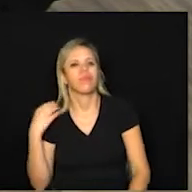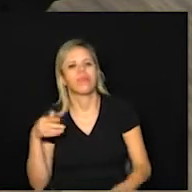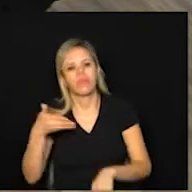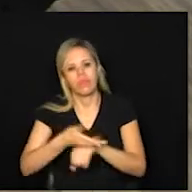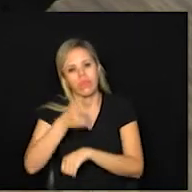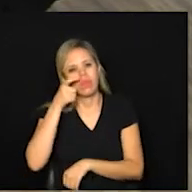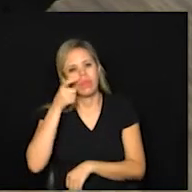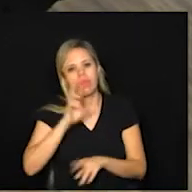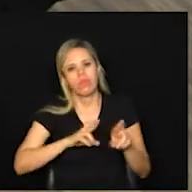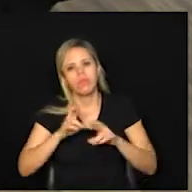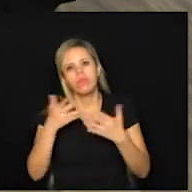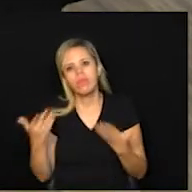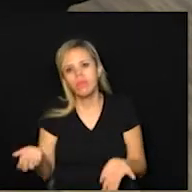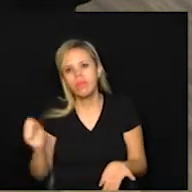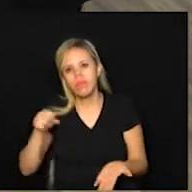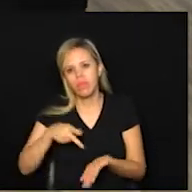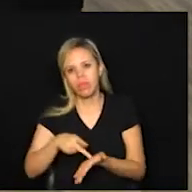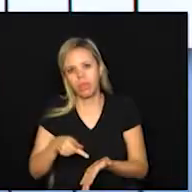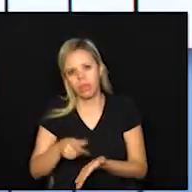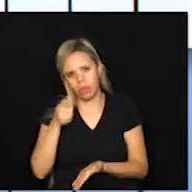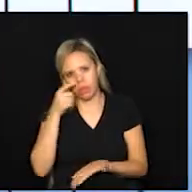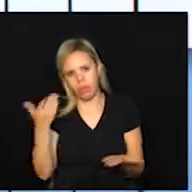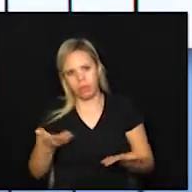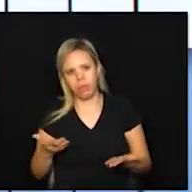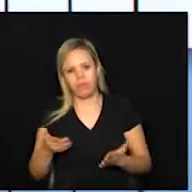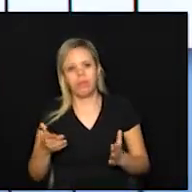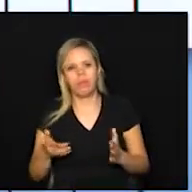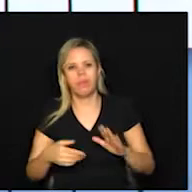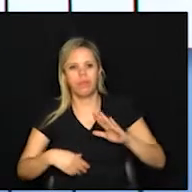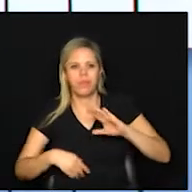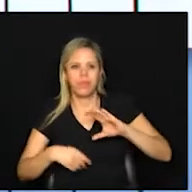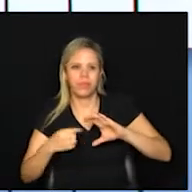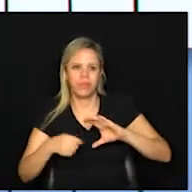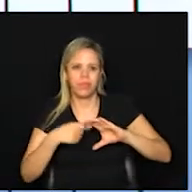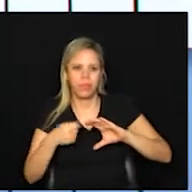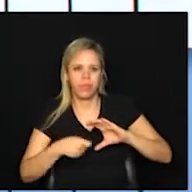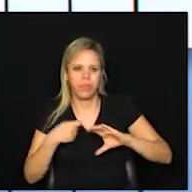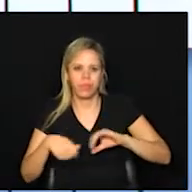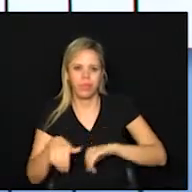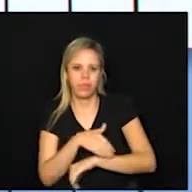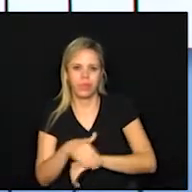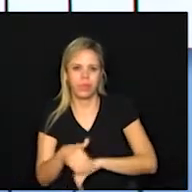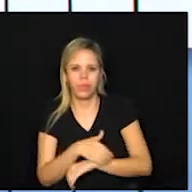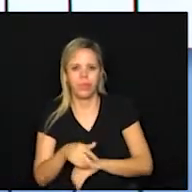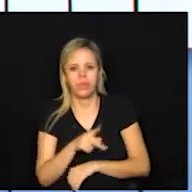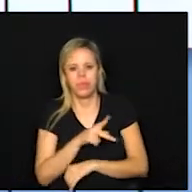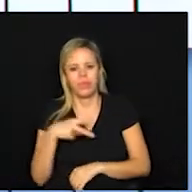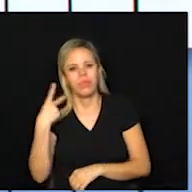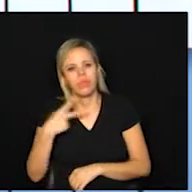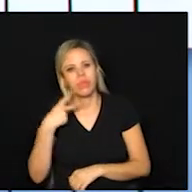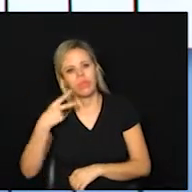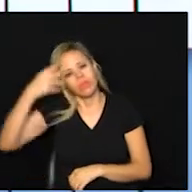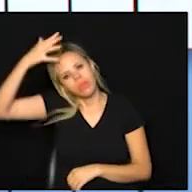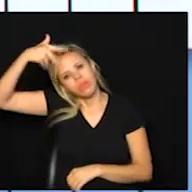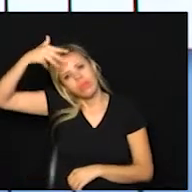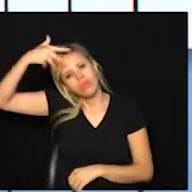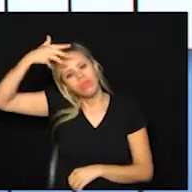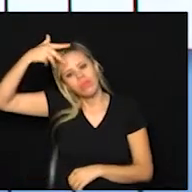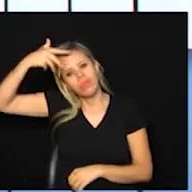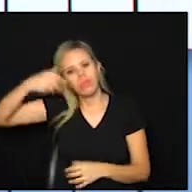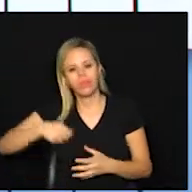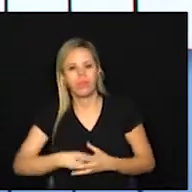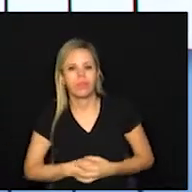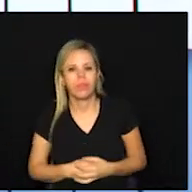local conferir, né, Mina Abreu? E a gente vê agora no Câmara nas Ruas. Ela que é presidida pelo vereador Rodrigo da